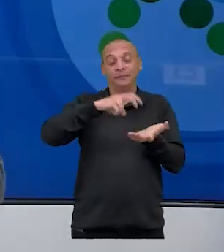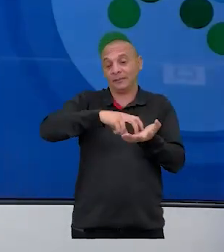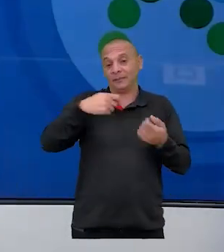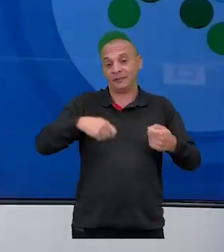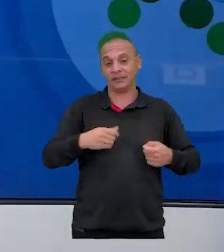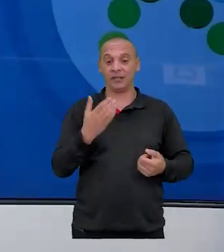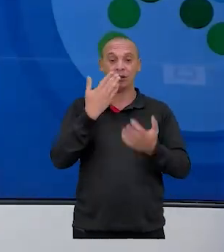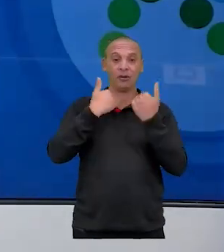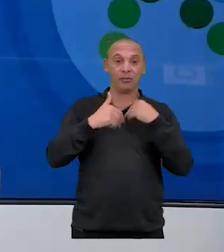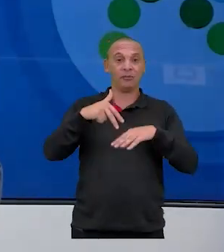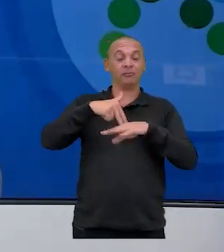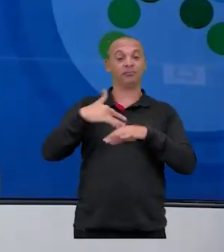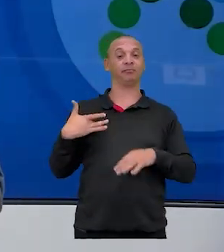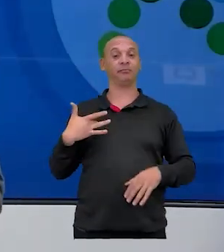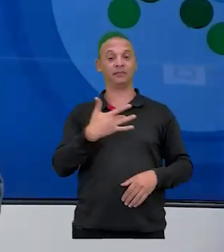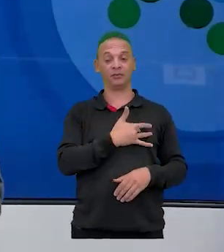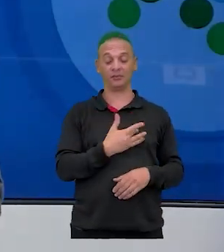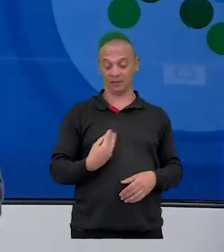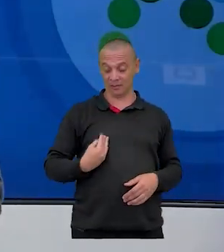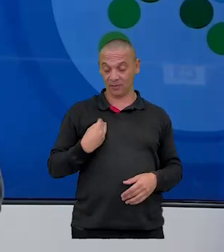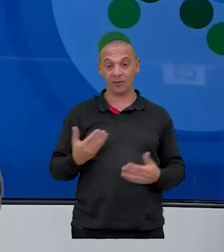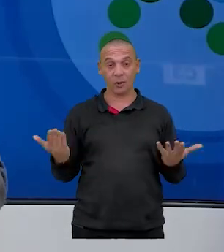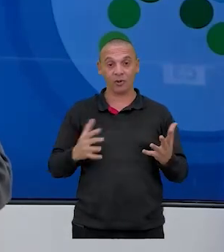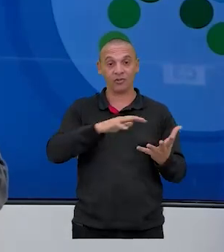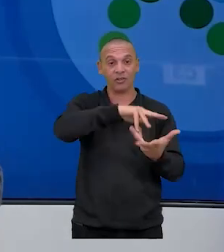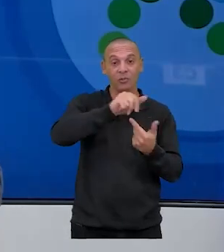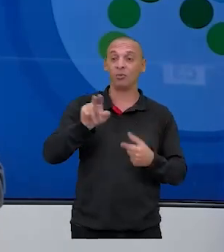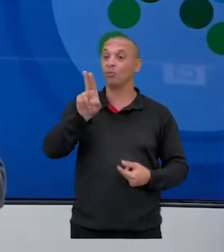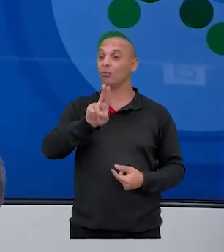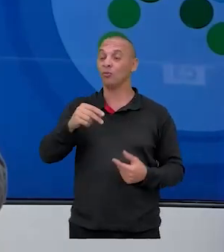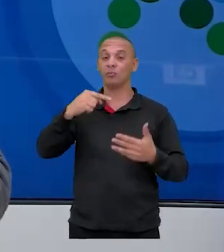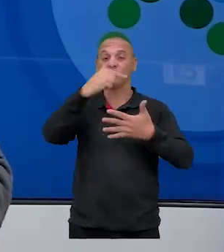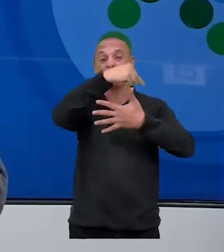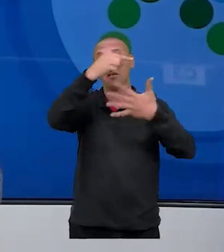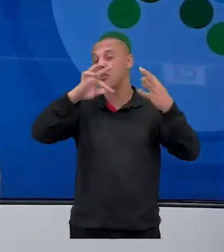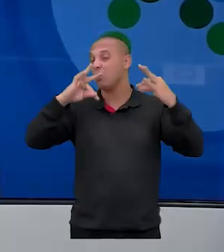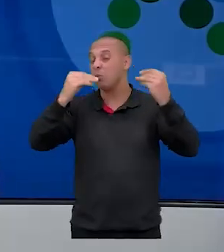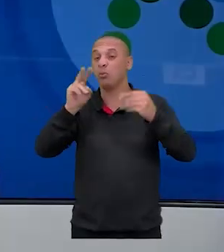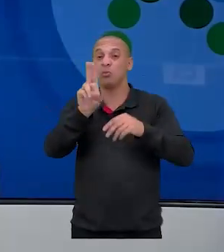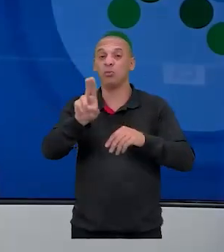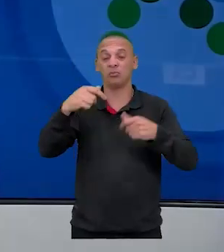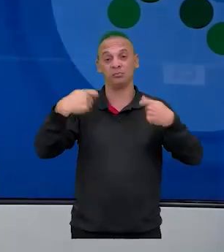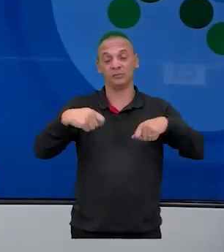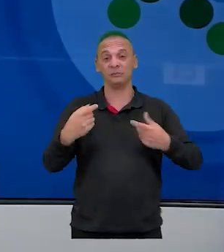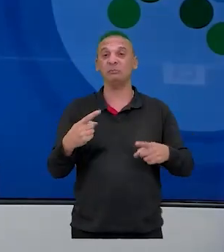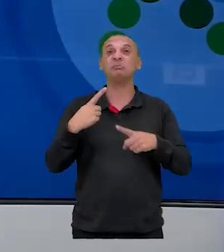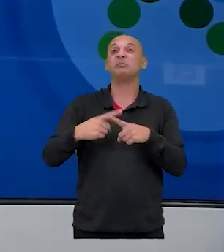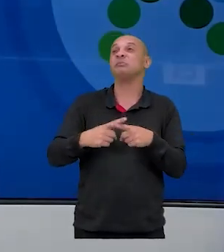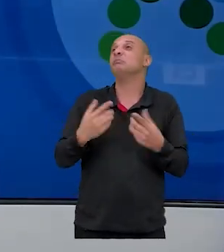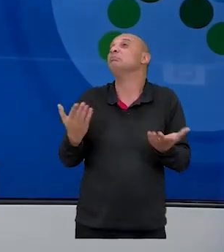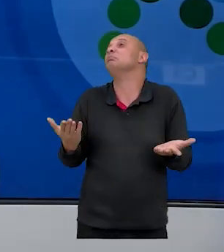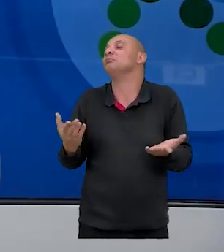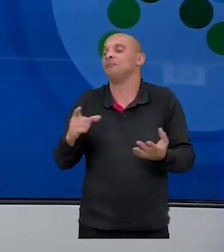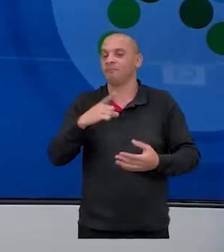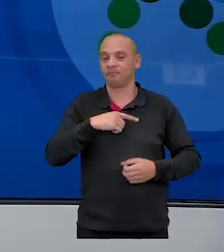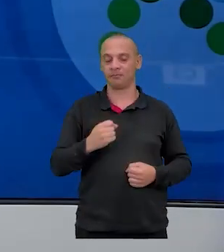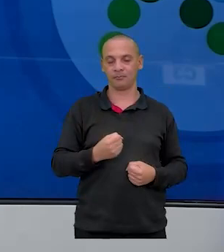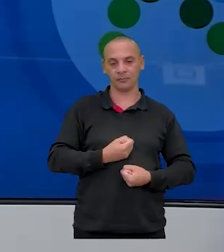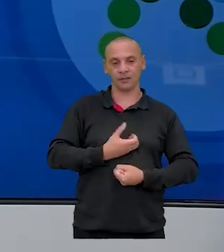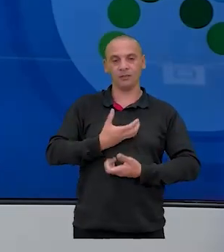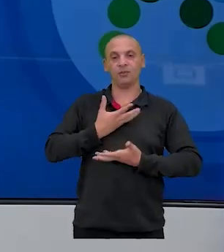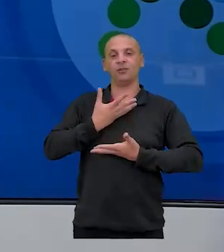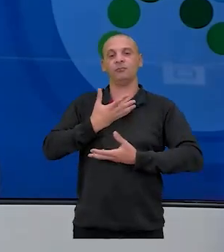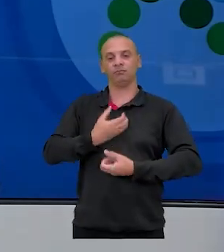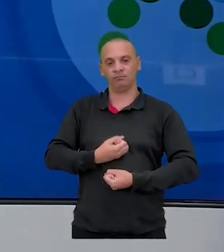em pé, a gente vive num mundo muito utilitário. Então, nesse mundo onde tudo tem uma utilidade, tudo tem um porquê, a